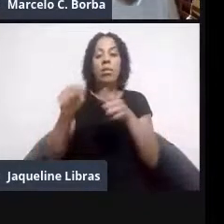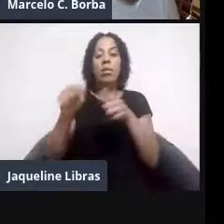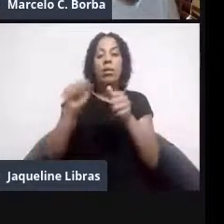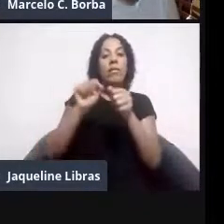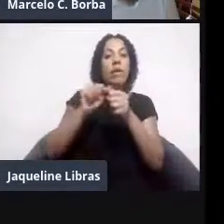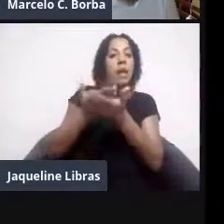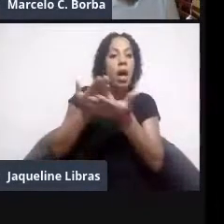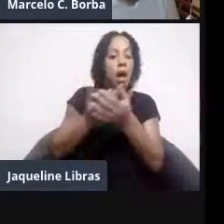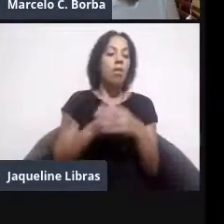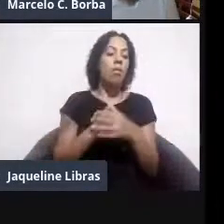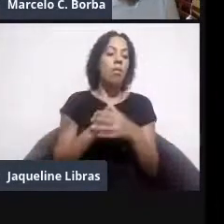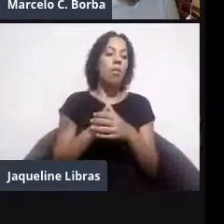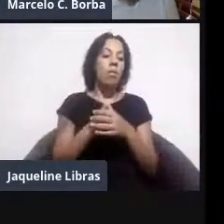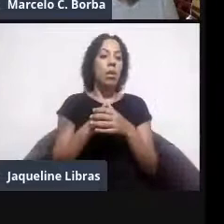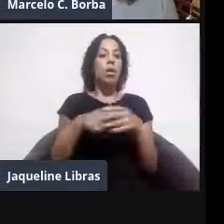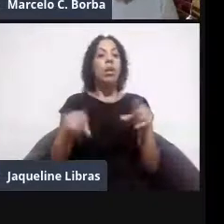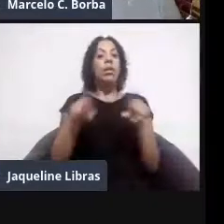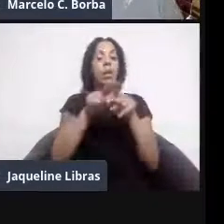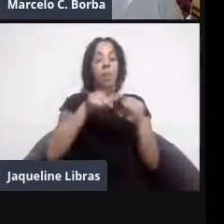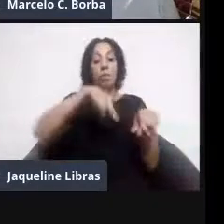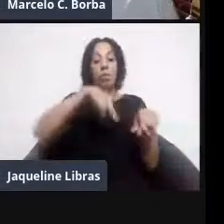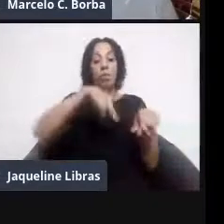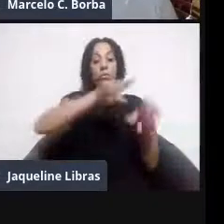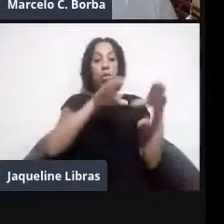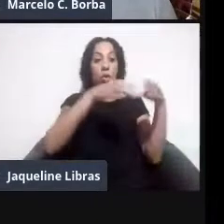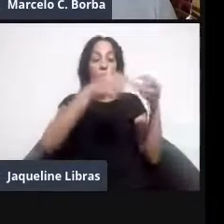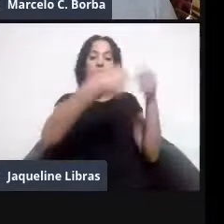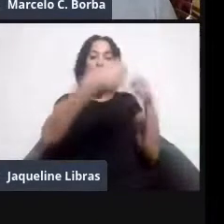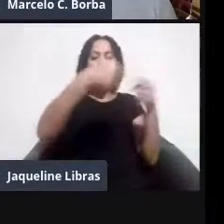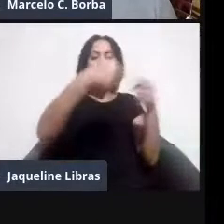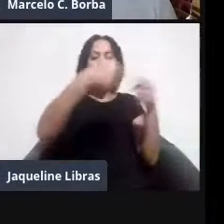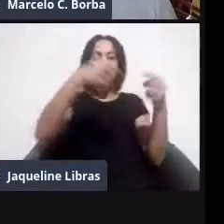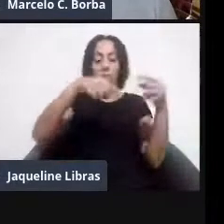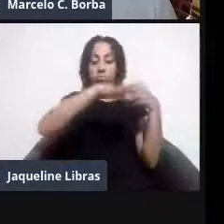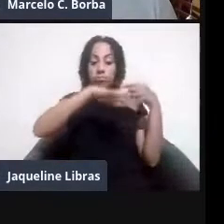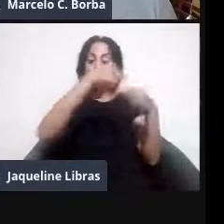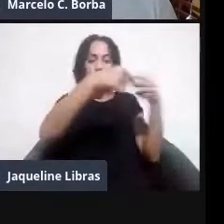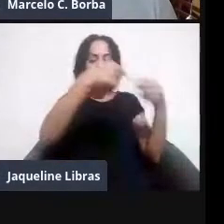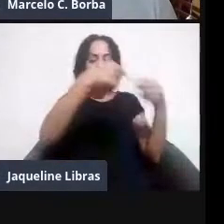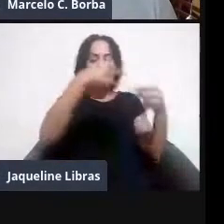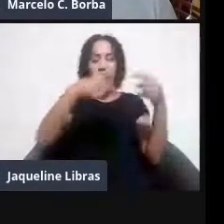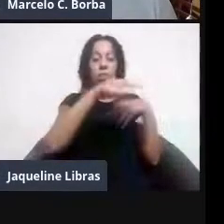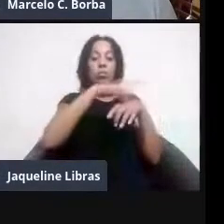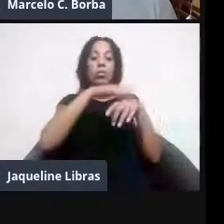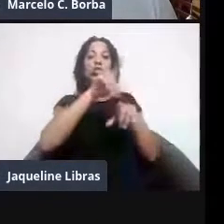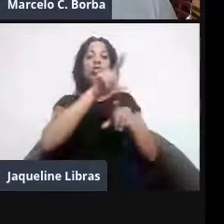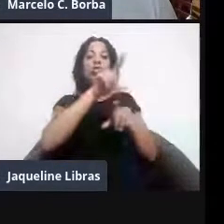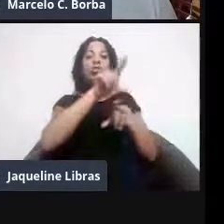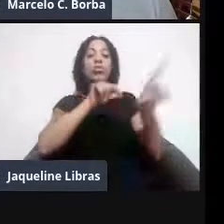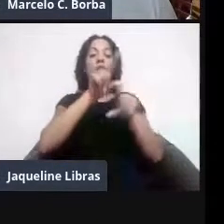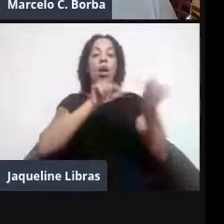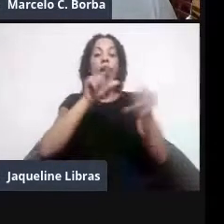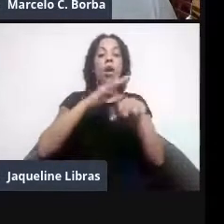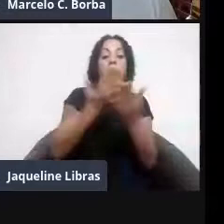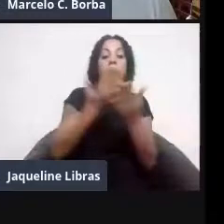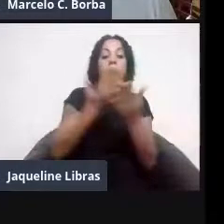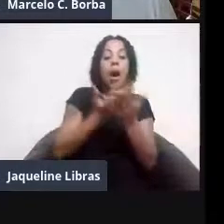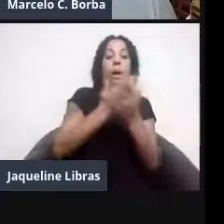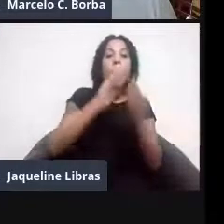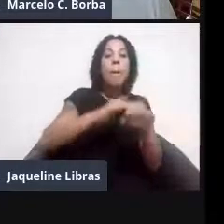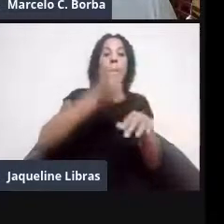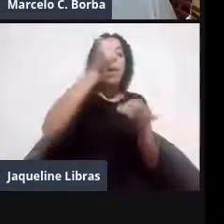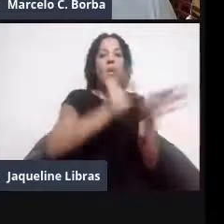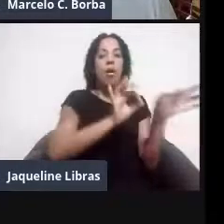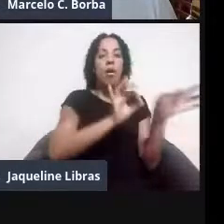aula, e eles discutem coletivamente, eles escolhem as aulas que estão melhores estruturadas